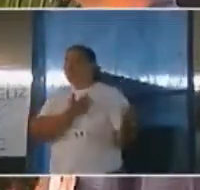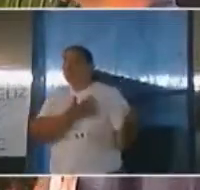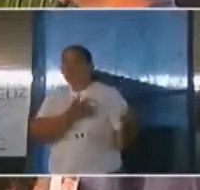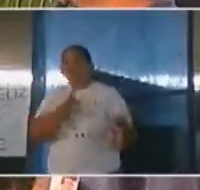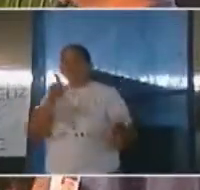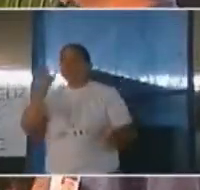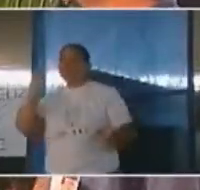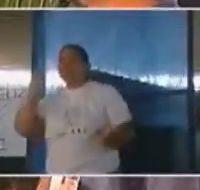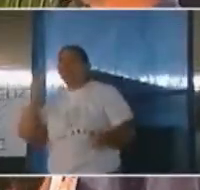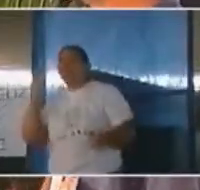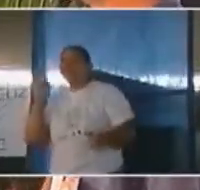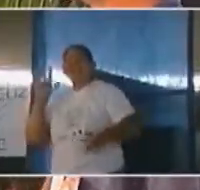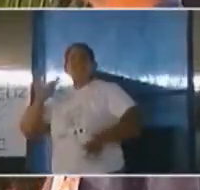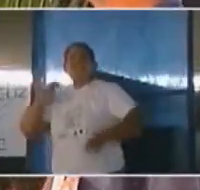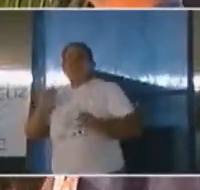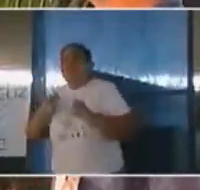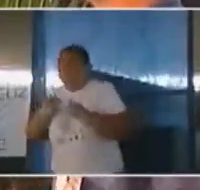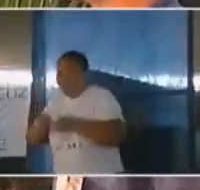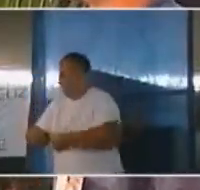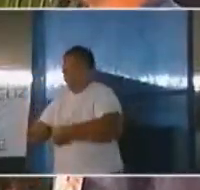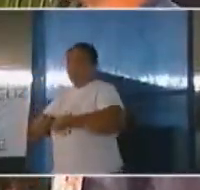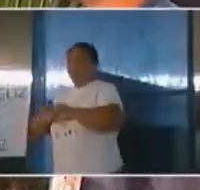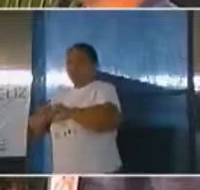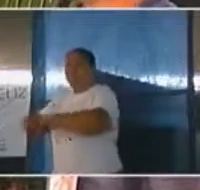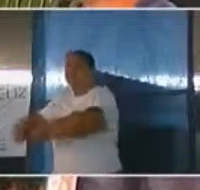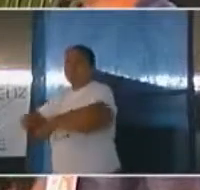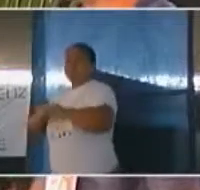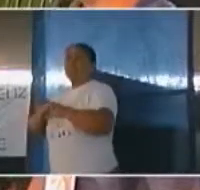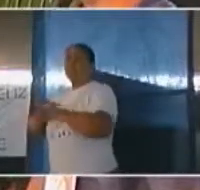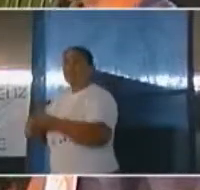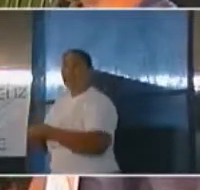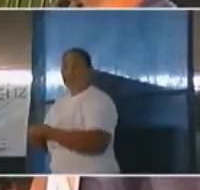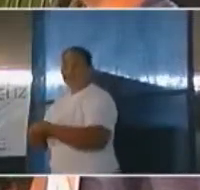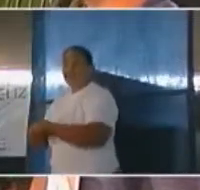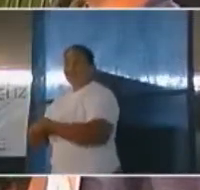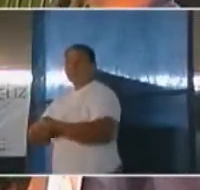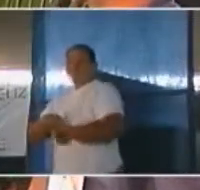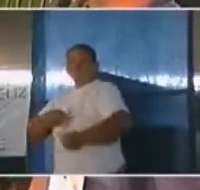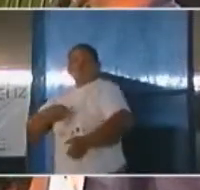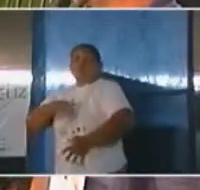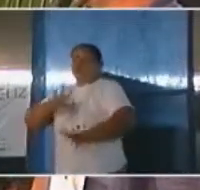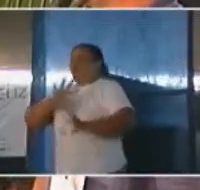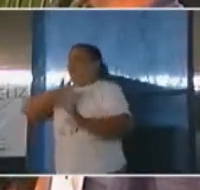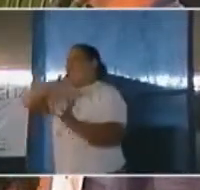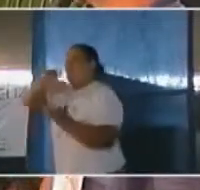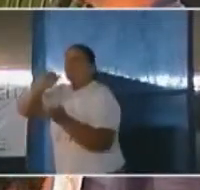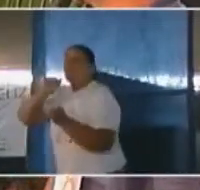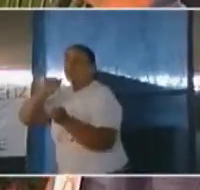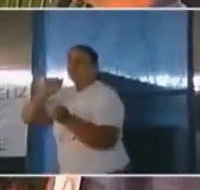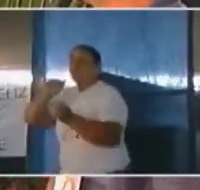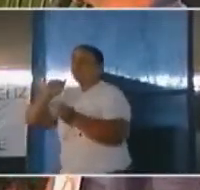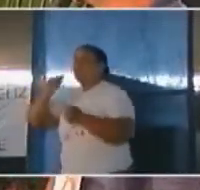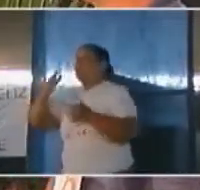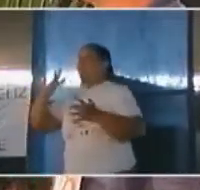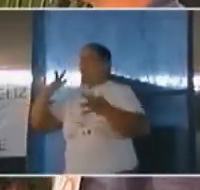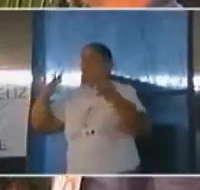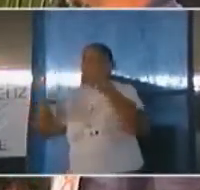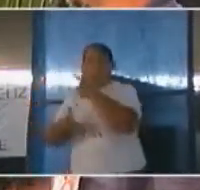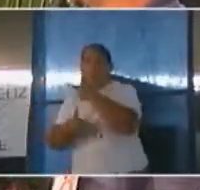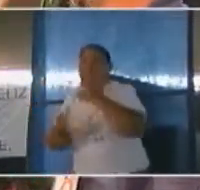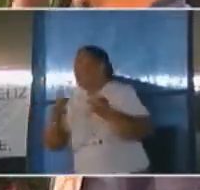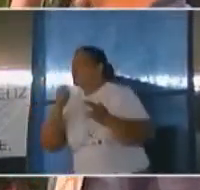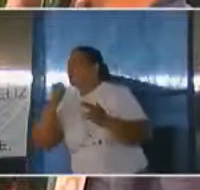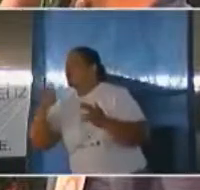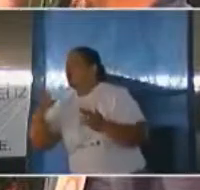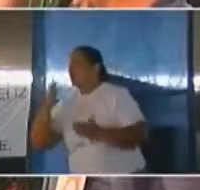luterana, geração cristã, temos que fazer a movimentação e a modificação da sociedade. Nós temos que, além de criticar, além